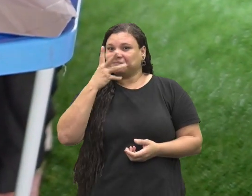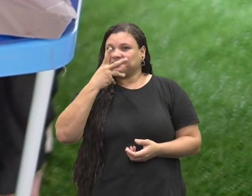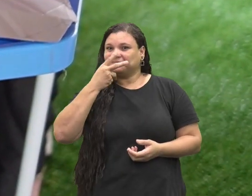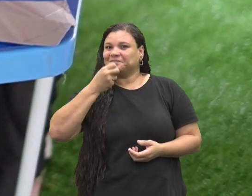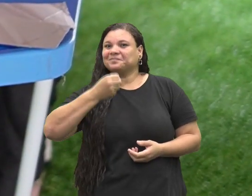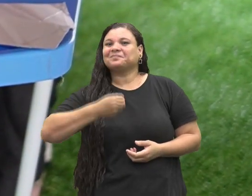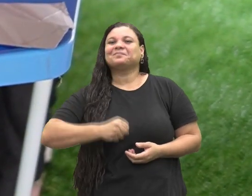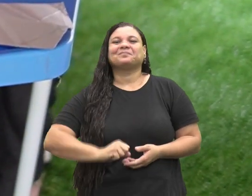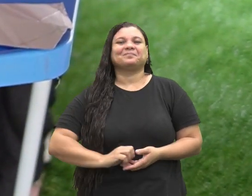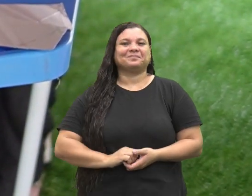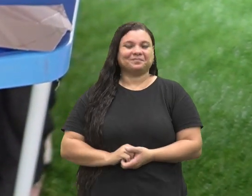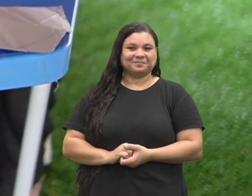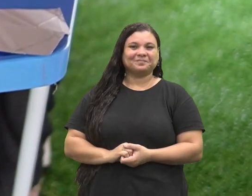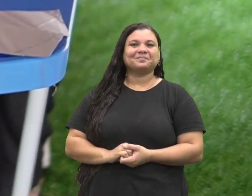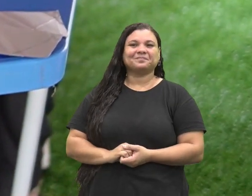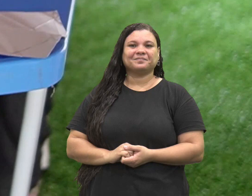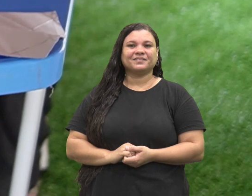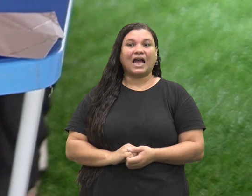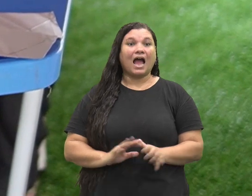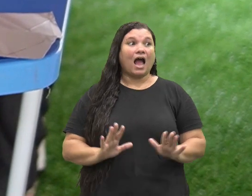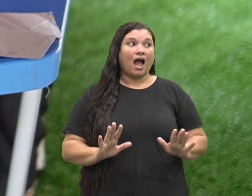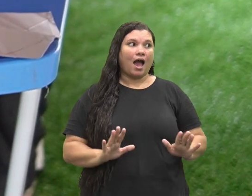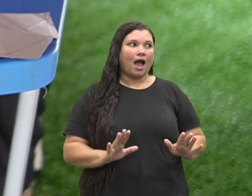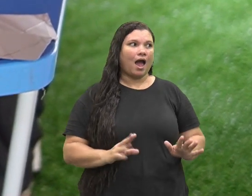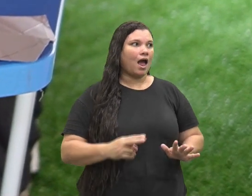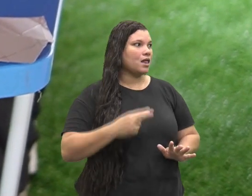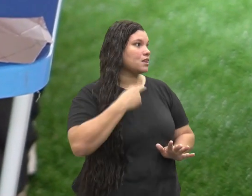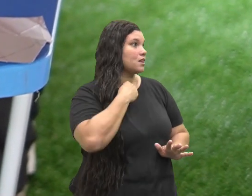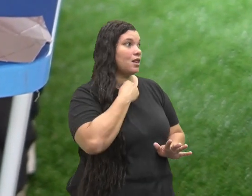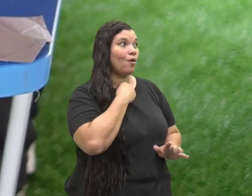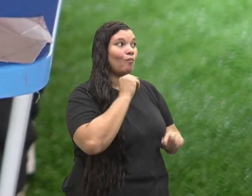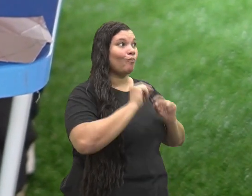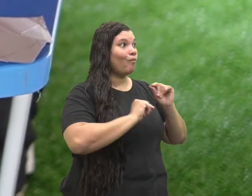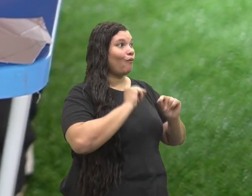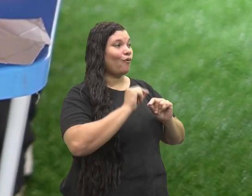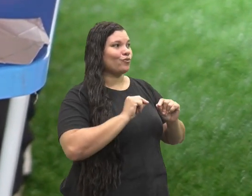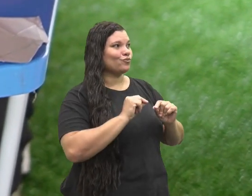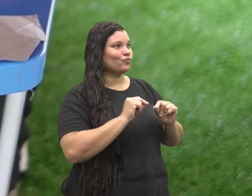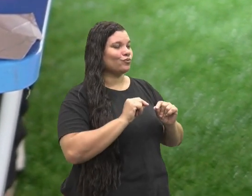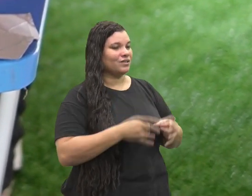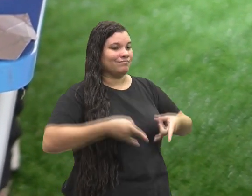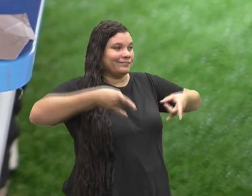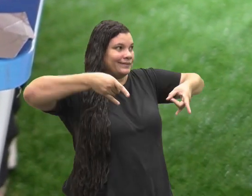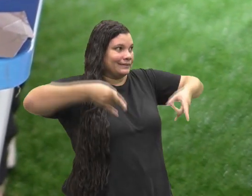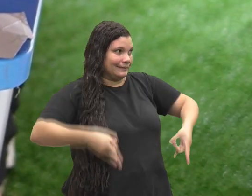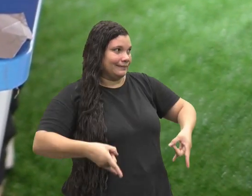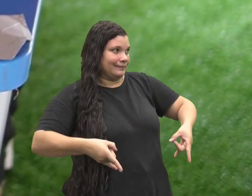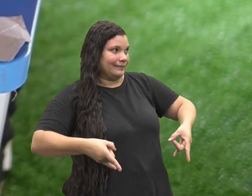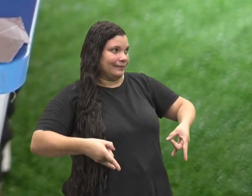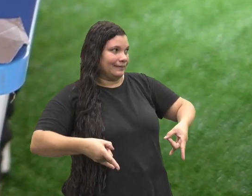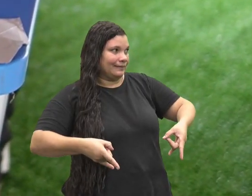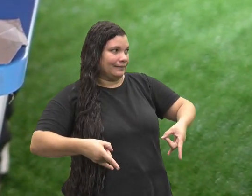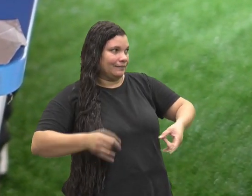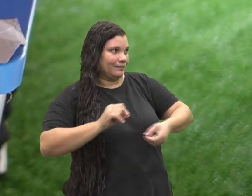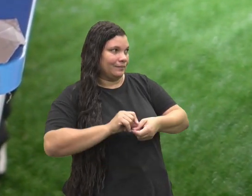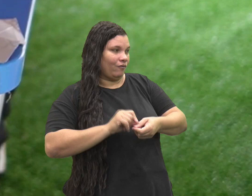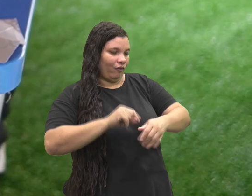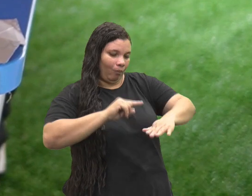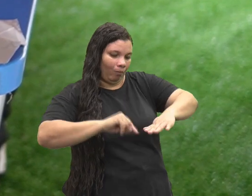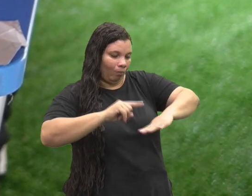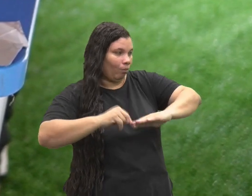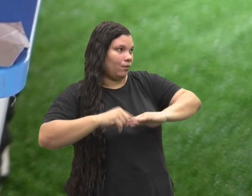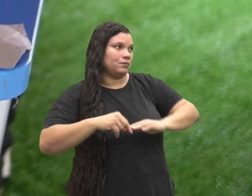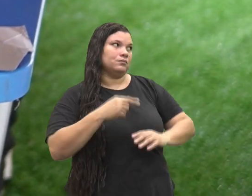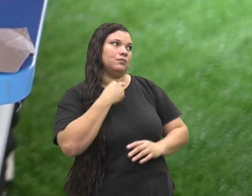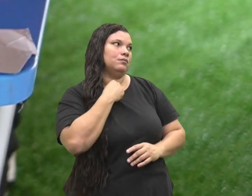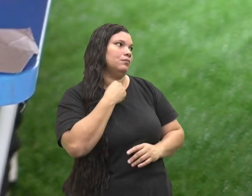Ai. Nossa, não pode fazer em cima da cama, não, pois pode? Pode não. Tem que colocar um forrinho. Ou então também. No chão, ou né, então isso? No